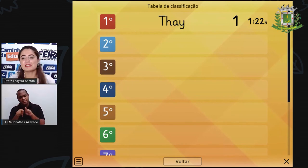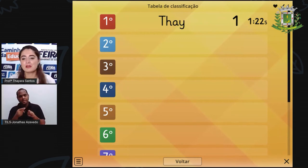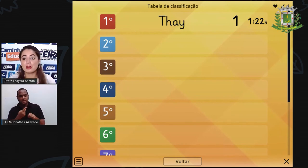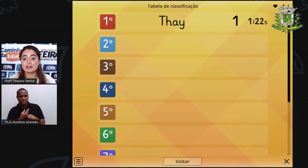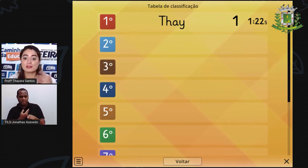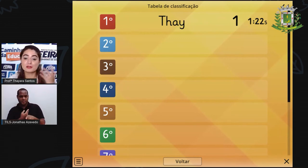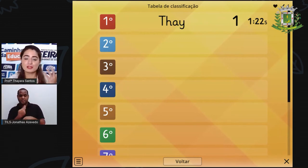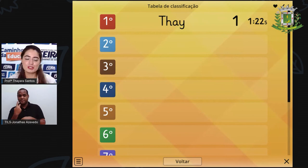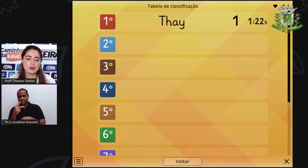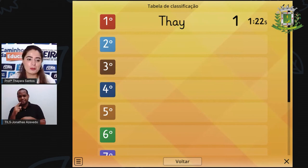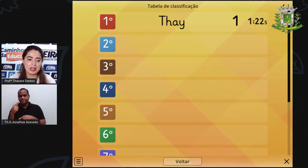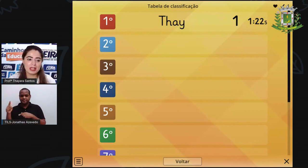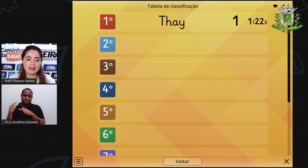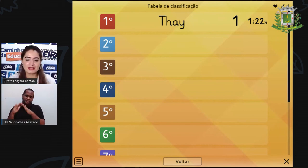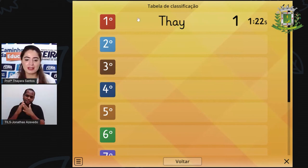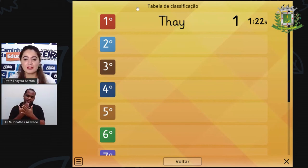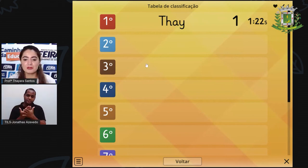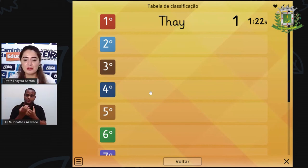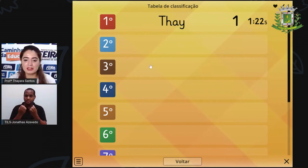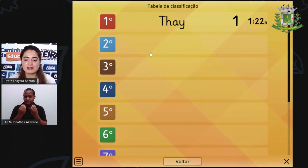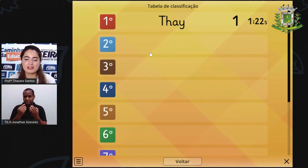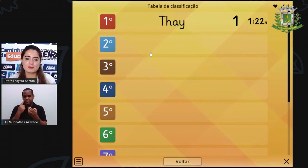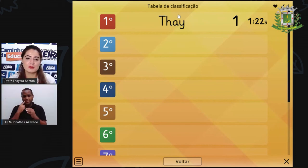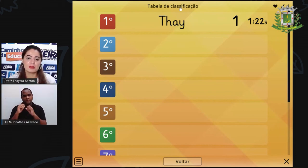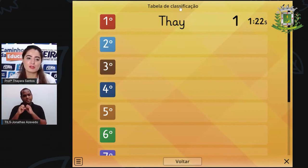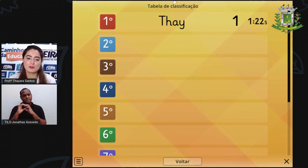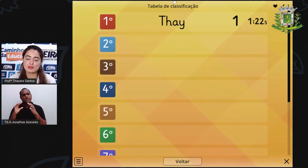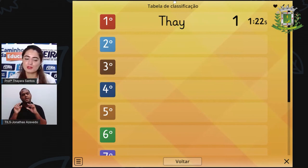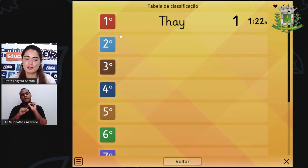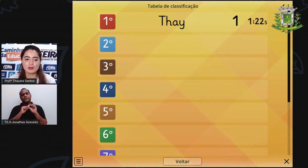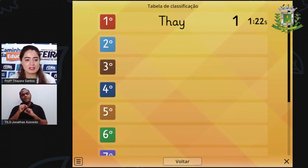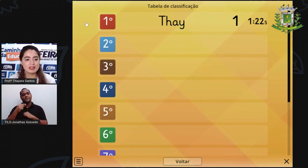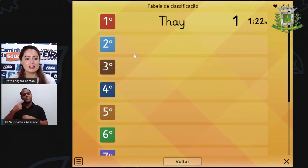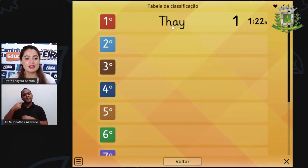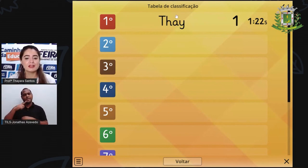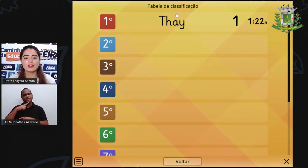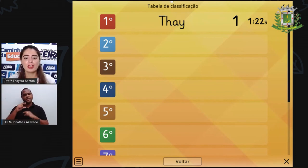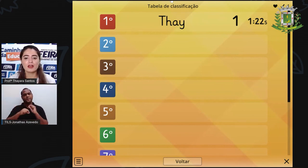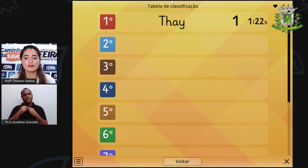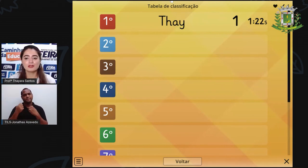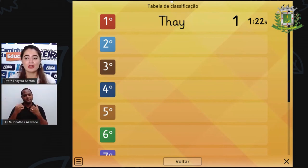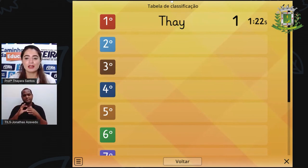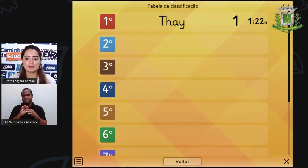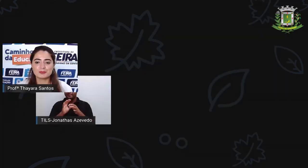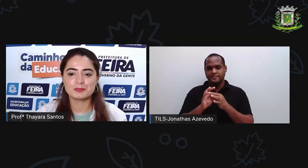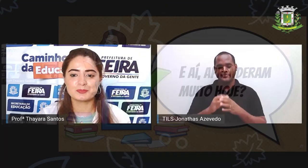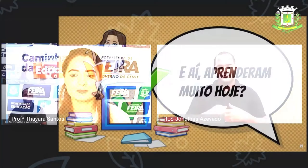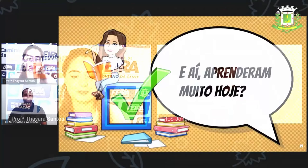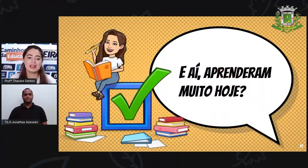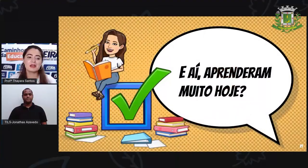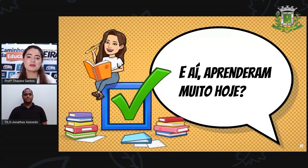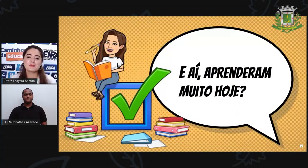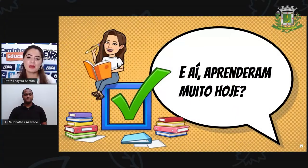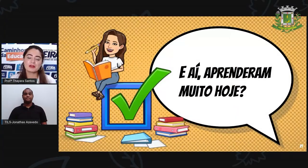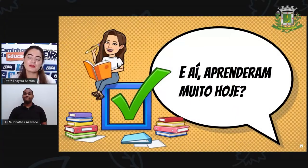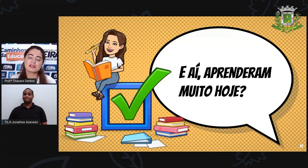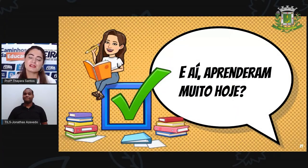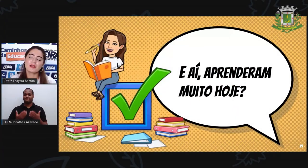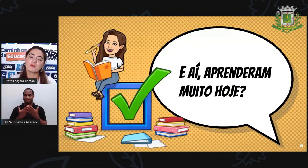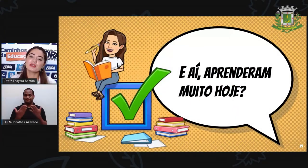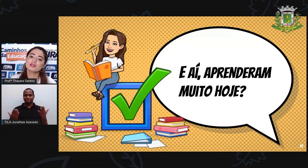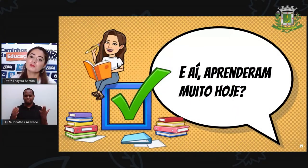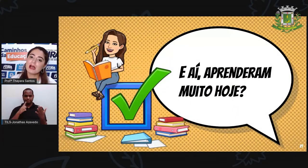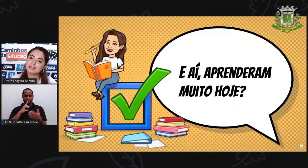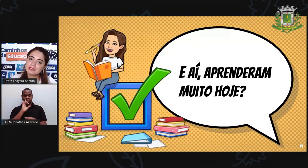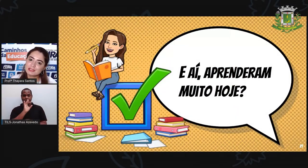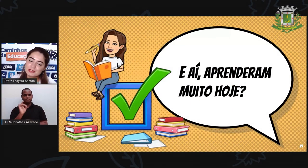outras escolas, descobrir quem é que está aí no ranking nas três primeiras posições. Então, fiquem à vontade. Eu espero que vocês